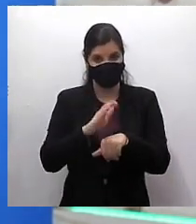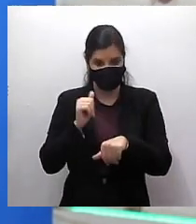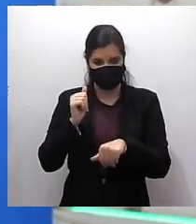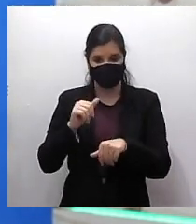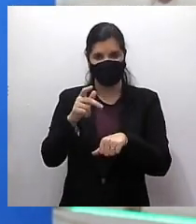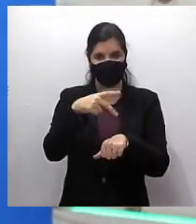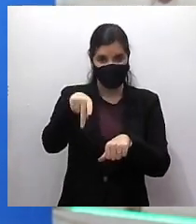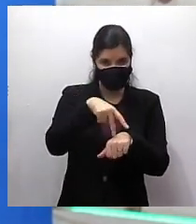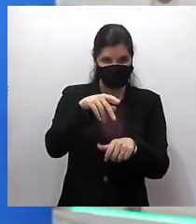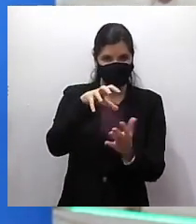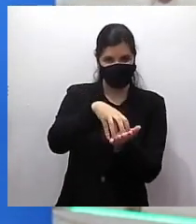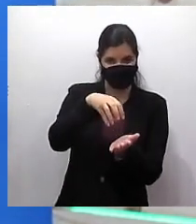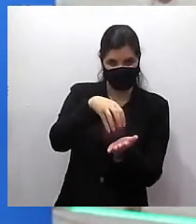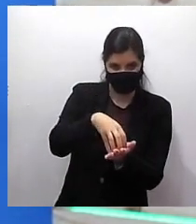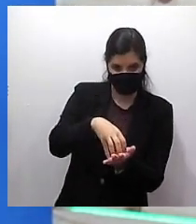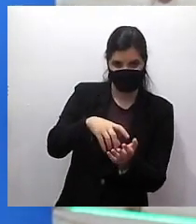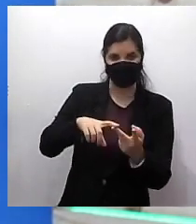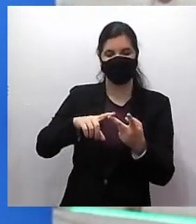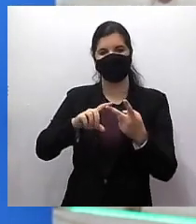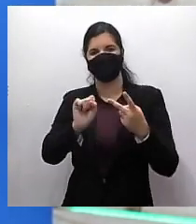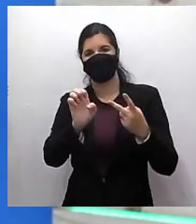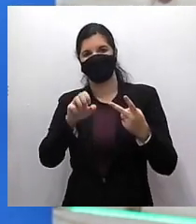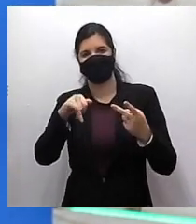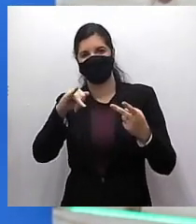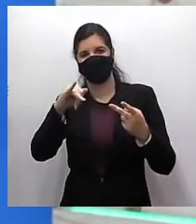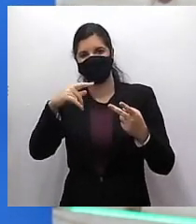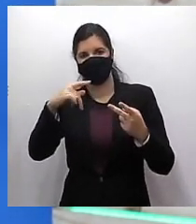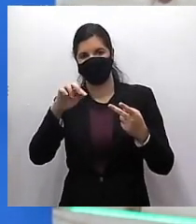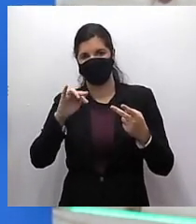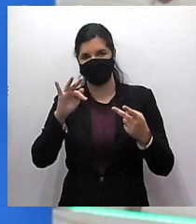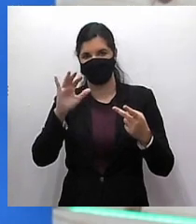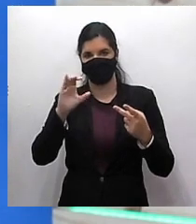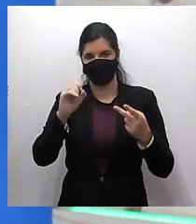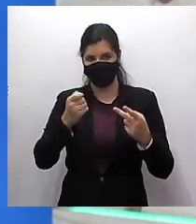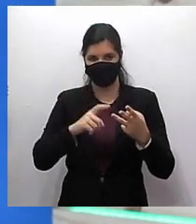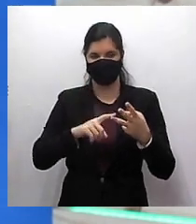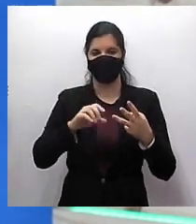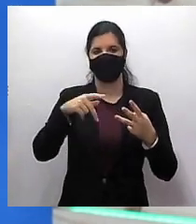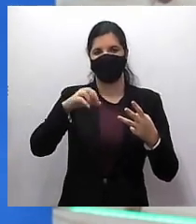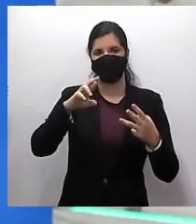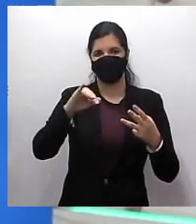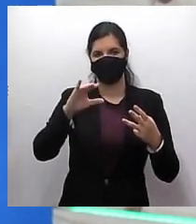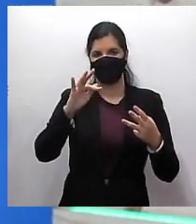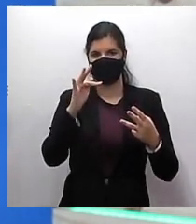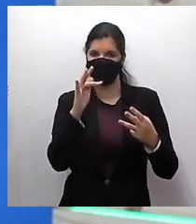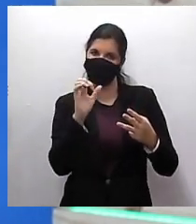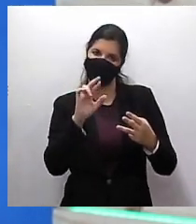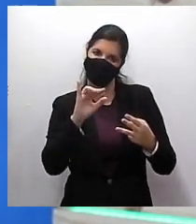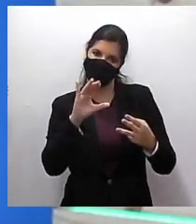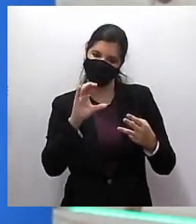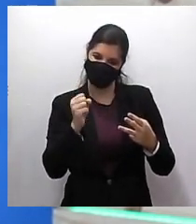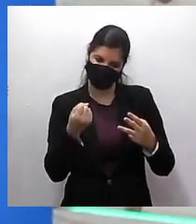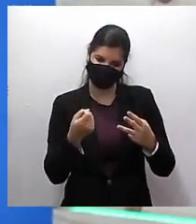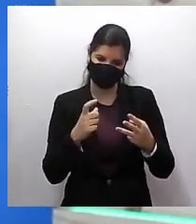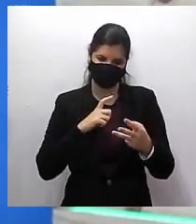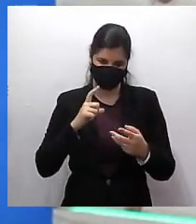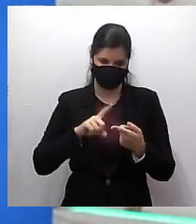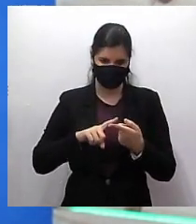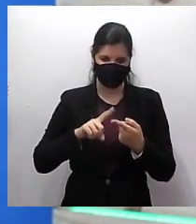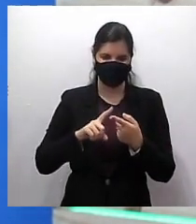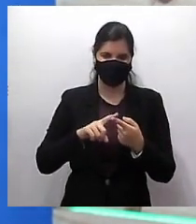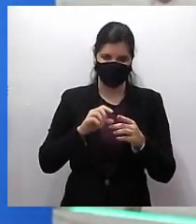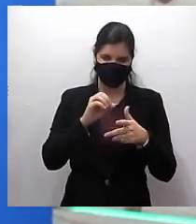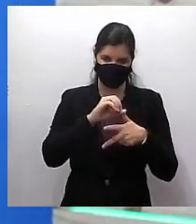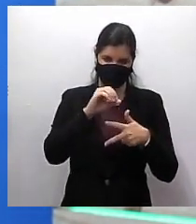de centrais, semiperiféricos e periféricos, ok? Existe ainda uma outra classificação muito comum de cair no